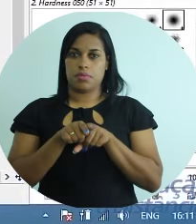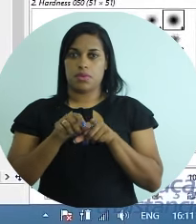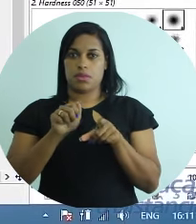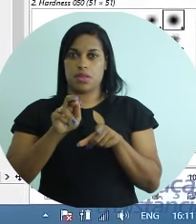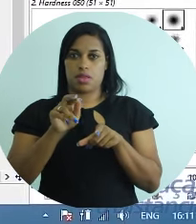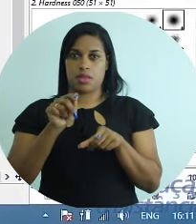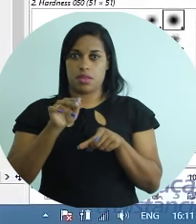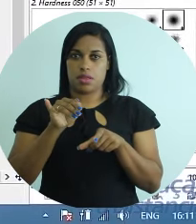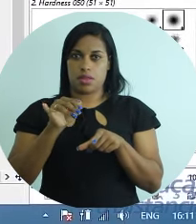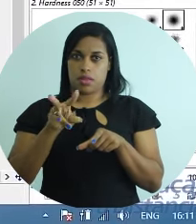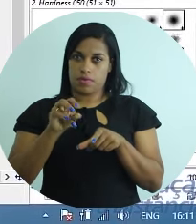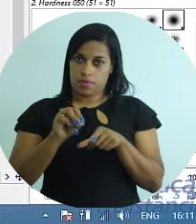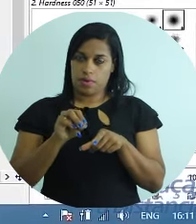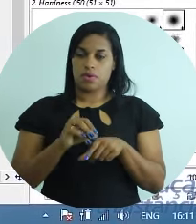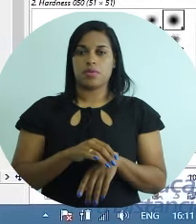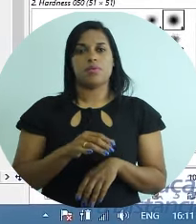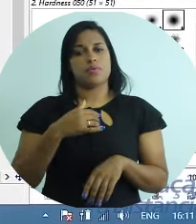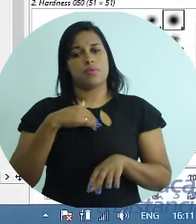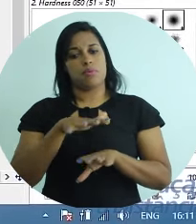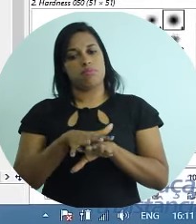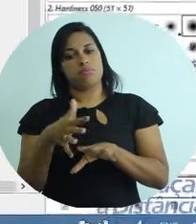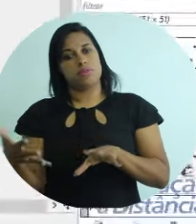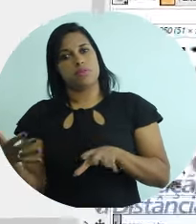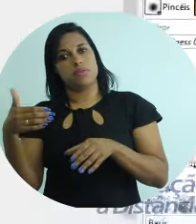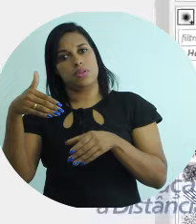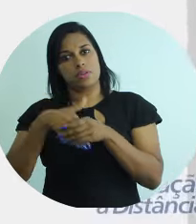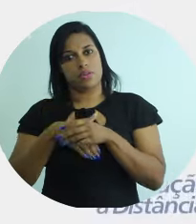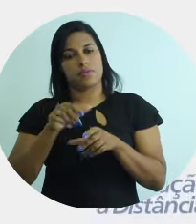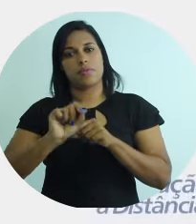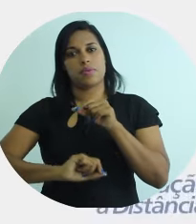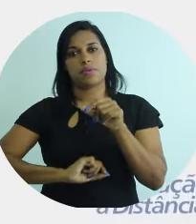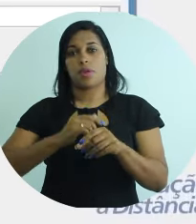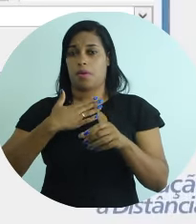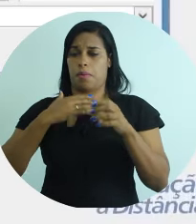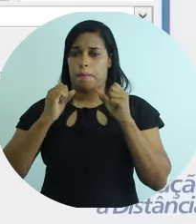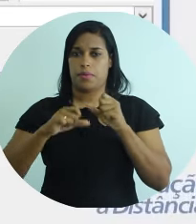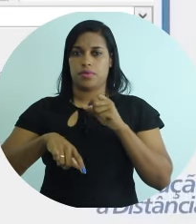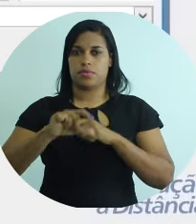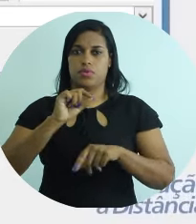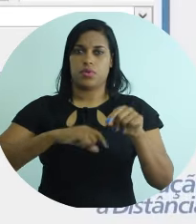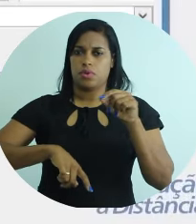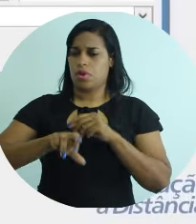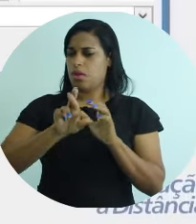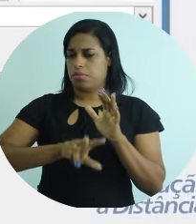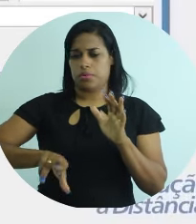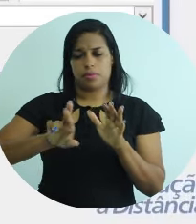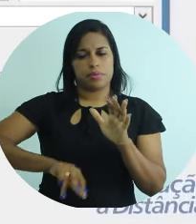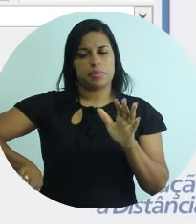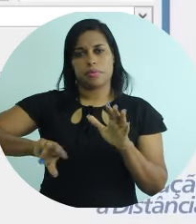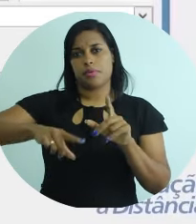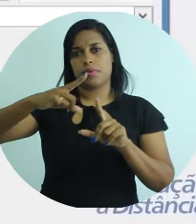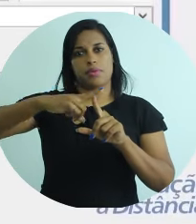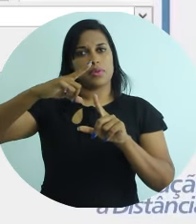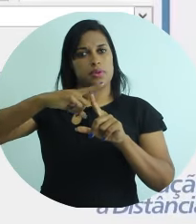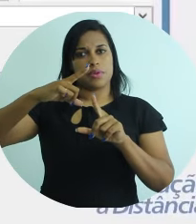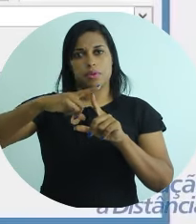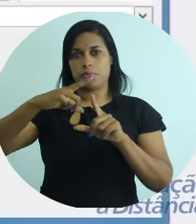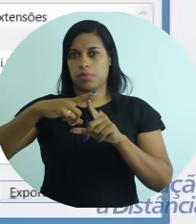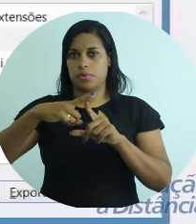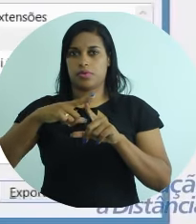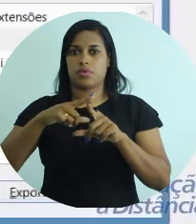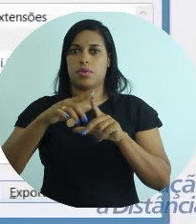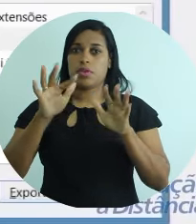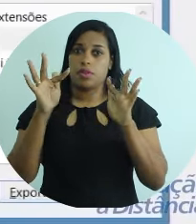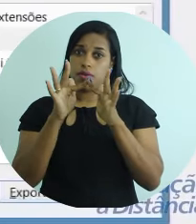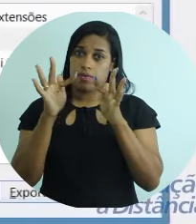arquivo, exportar. Quando eu exporto esse arquivo, então eu posso escolher aqui inúmeros tipos diferentes de extensões,